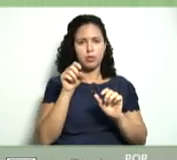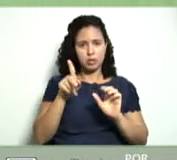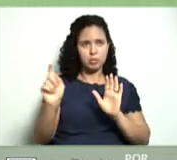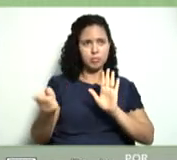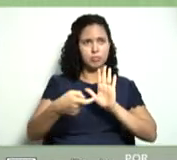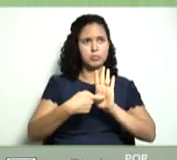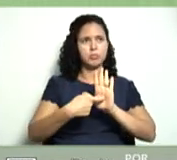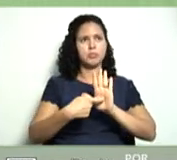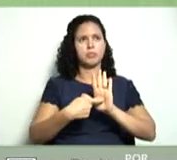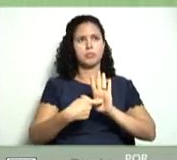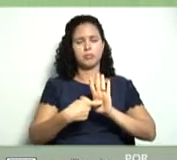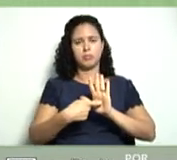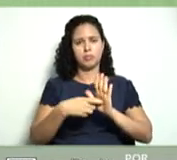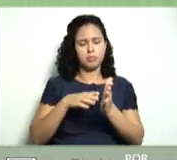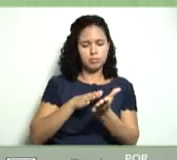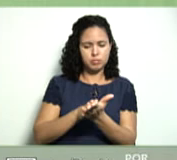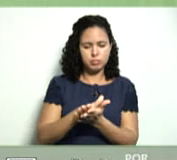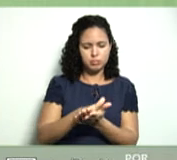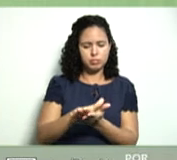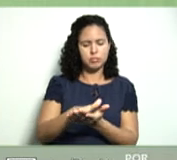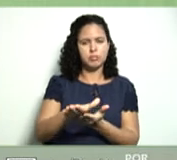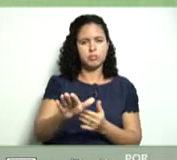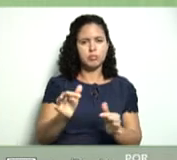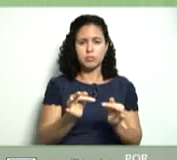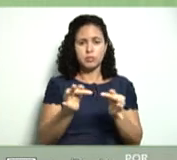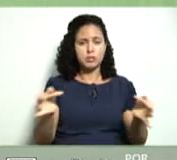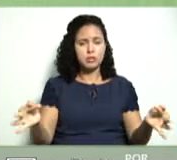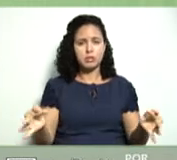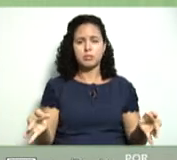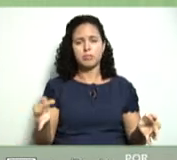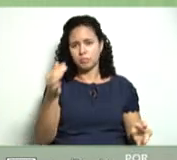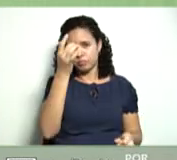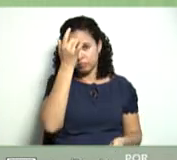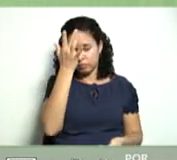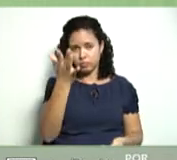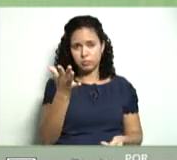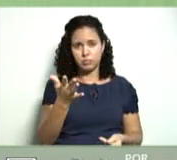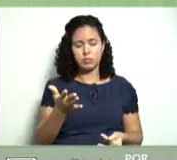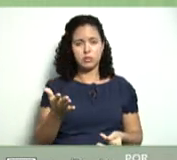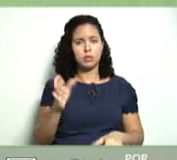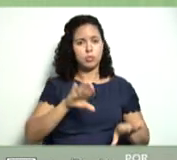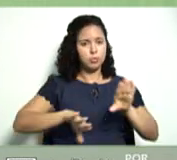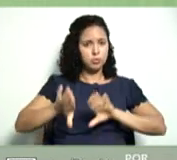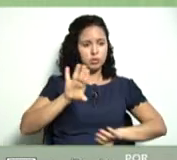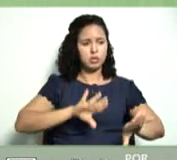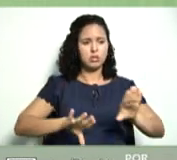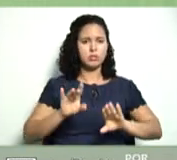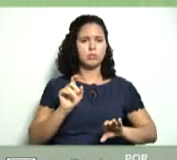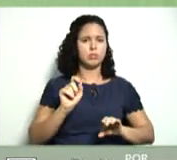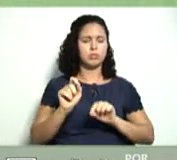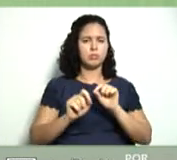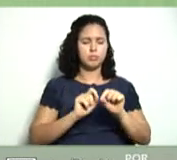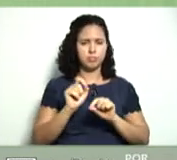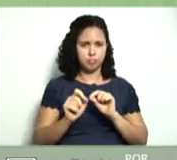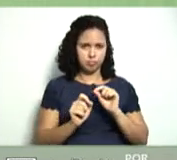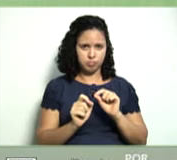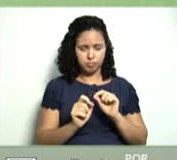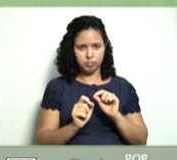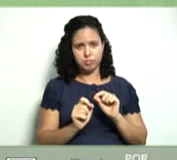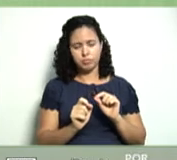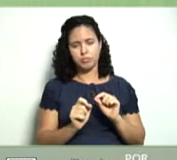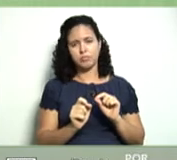impressão ok bem simples tranquilo só tem que tomar tem é é prestar atenção